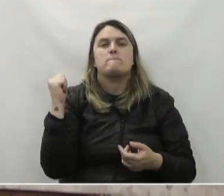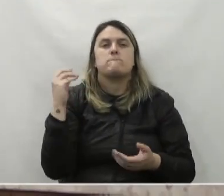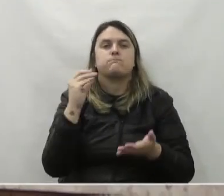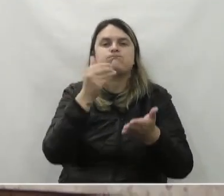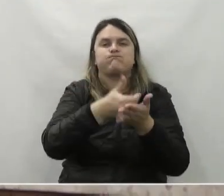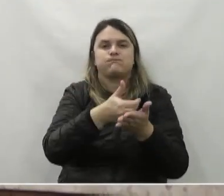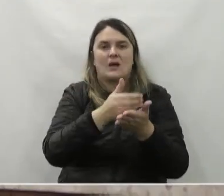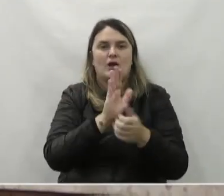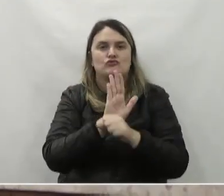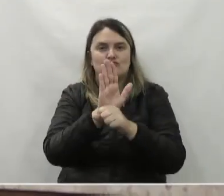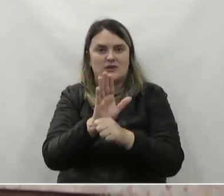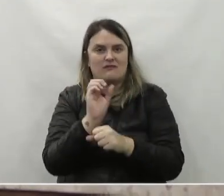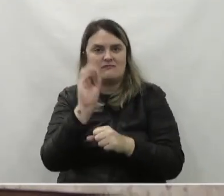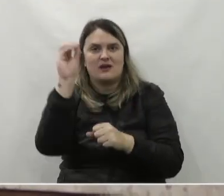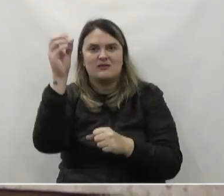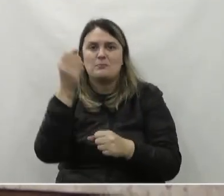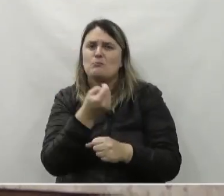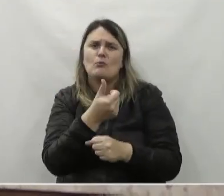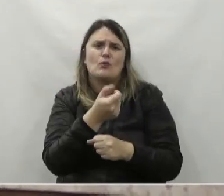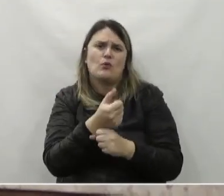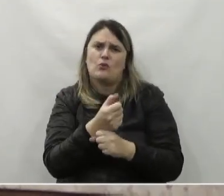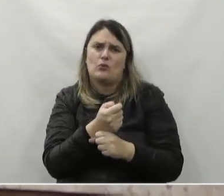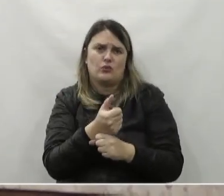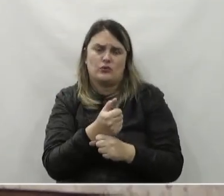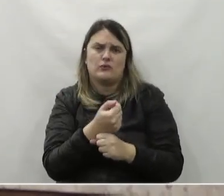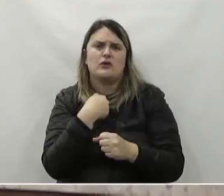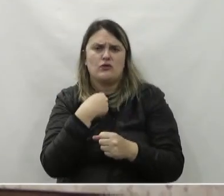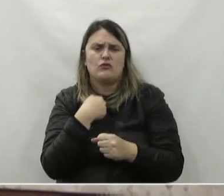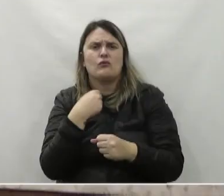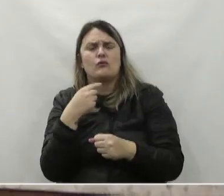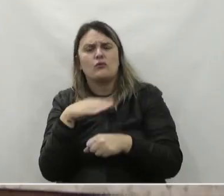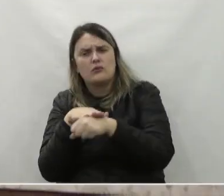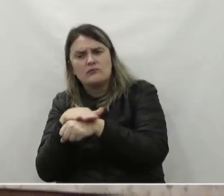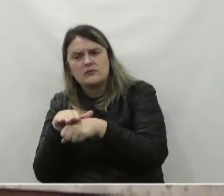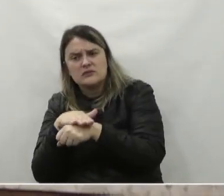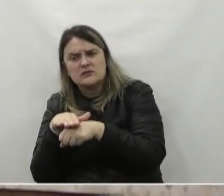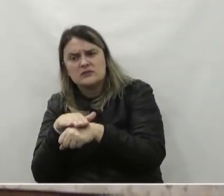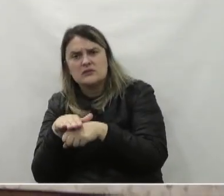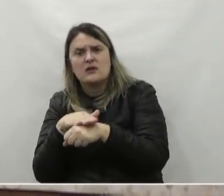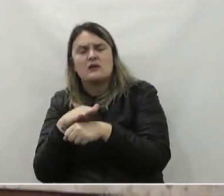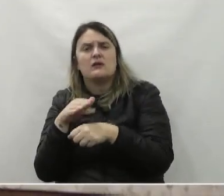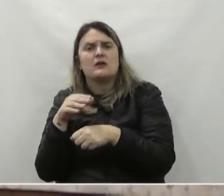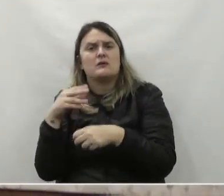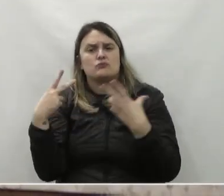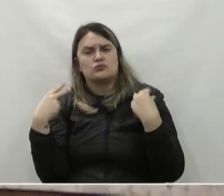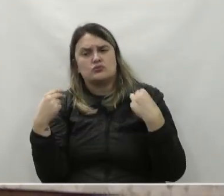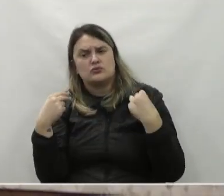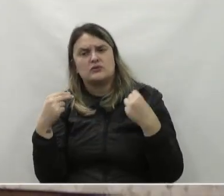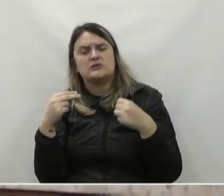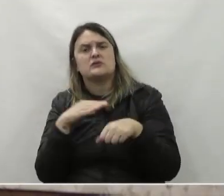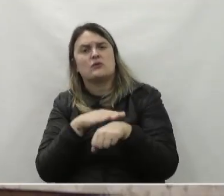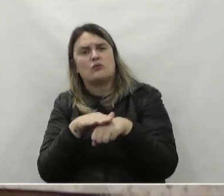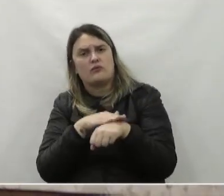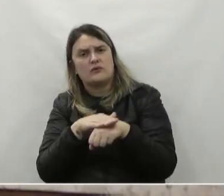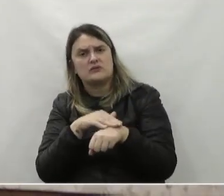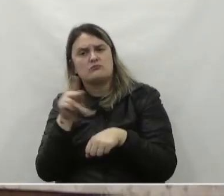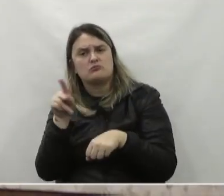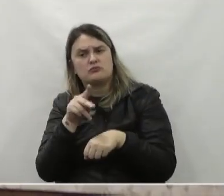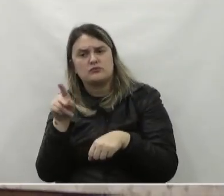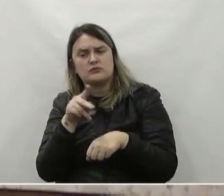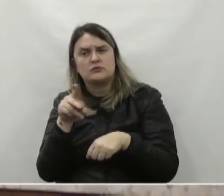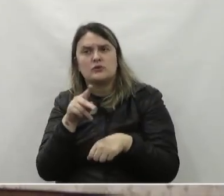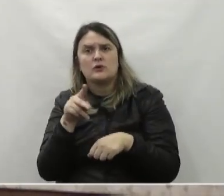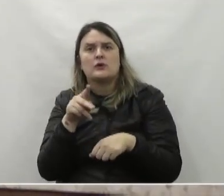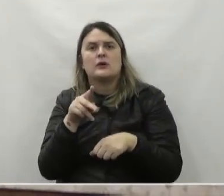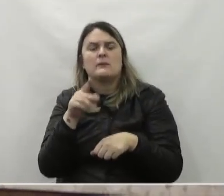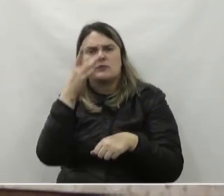E eu estive junto com alguns motoristas, professores, que estavam representando